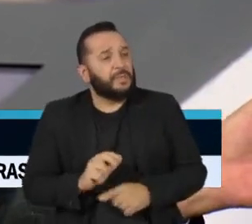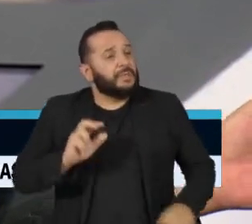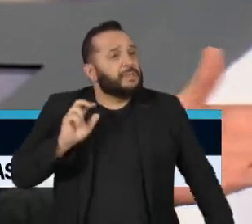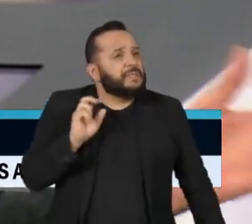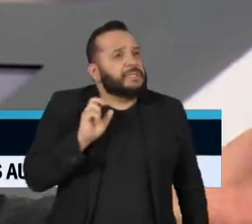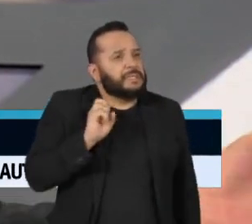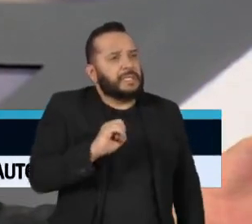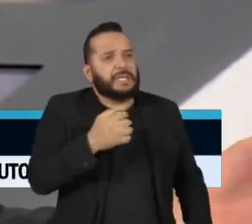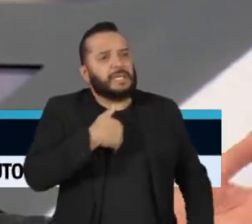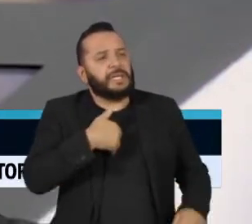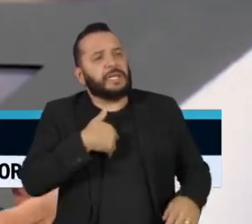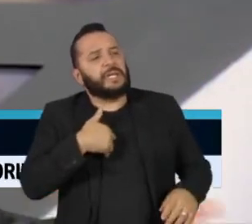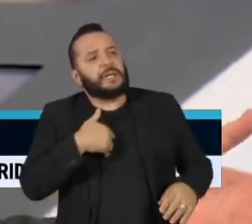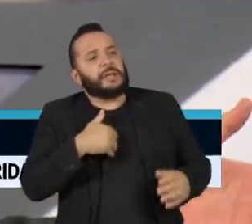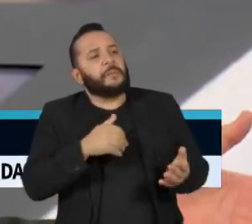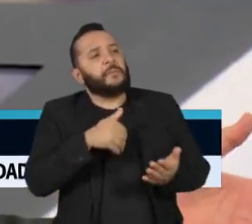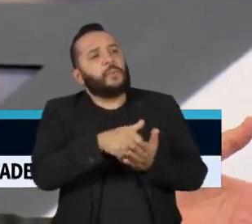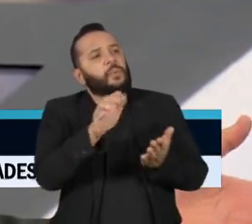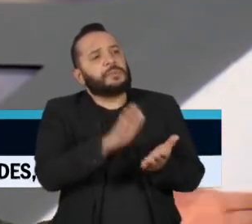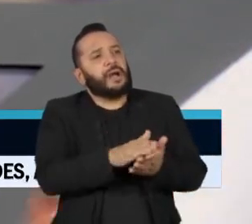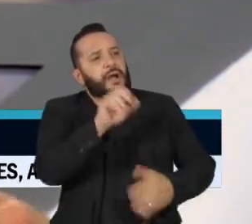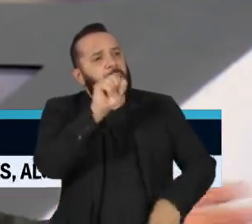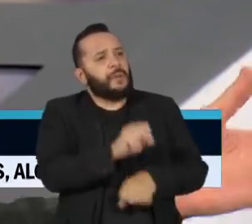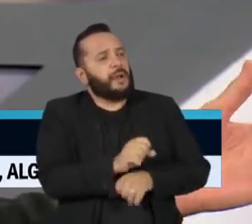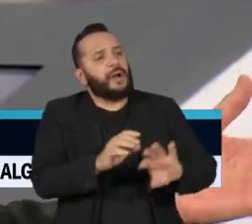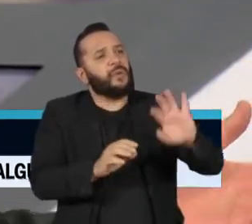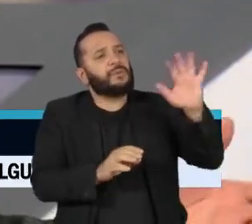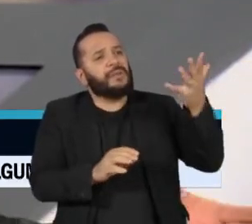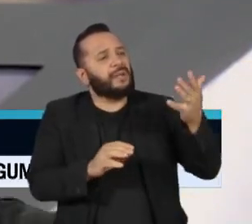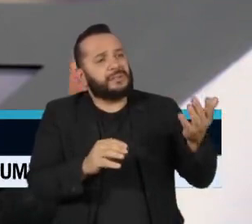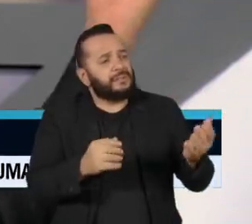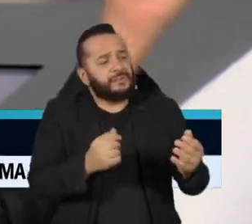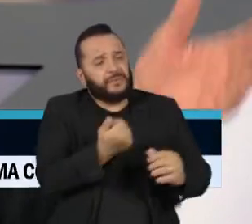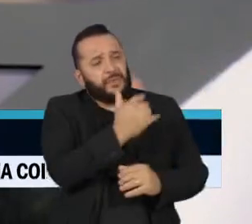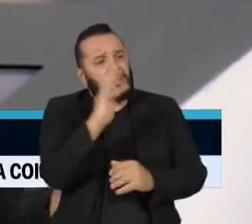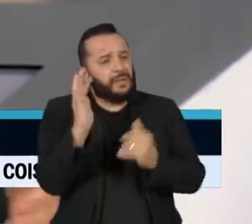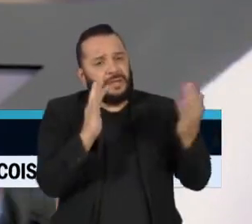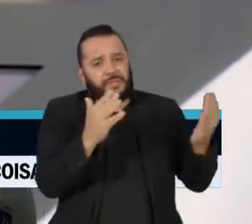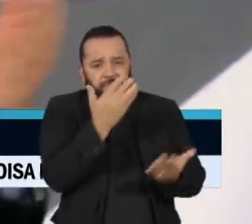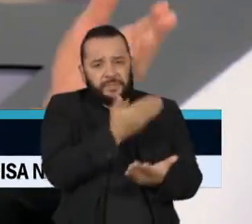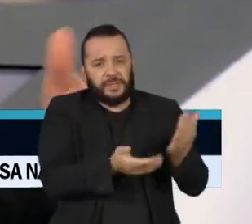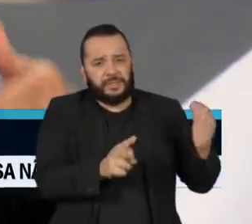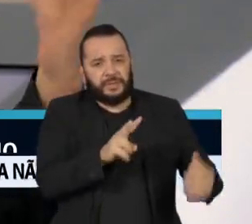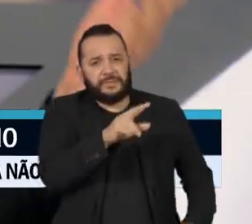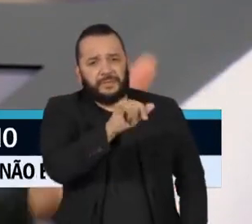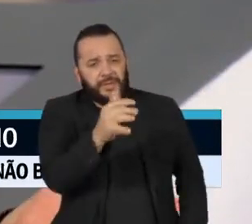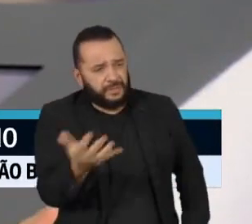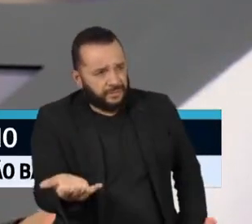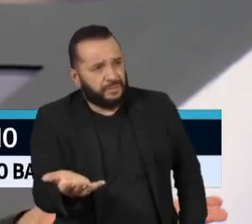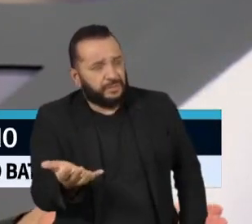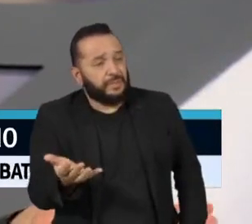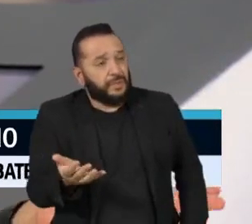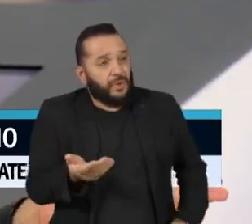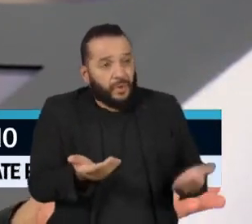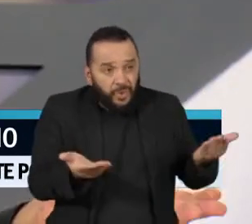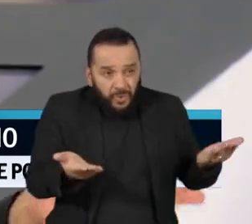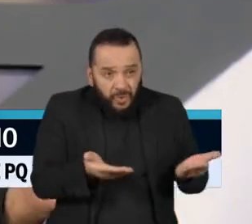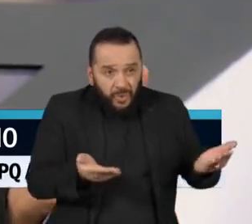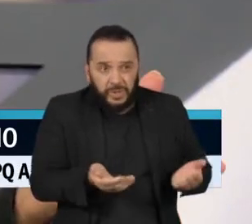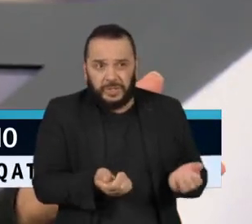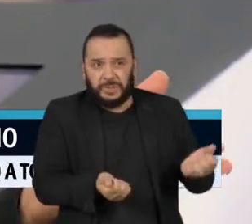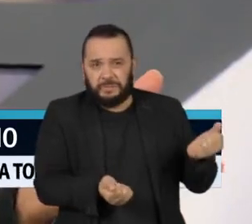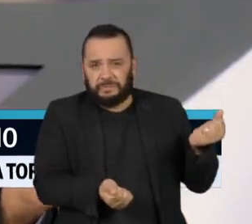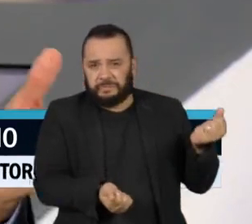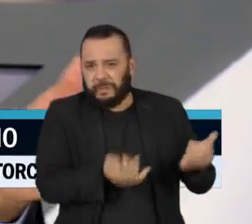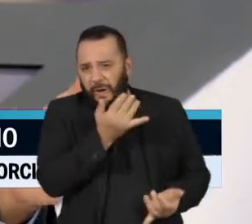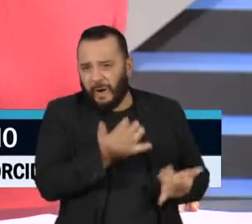né e parar de multar e acontece mesmo isso nós vamos perder a florestas todas vai ter queimada nós hoje com queimada estamos com